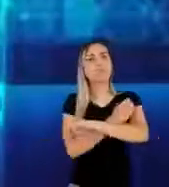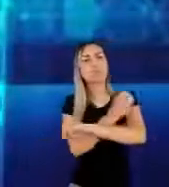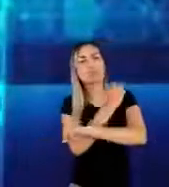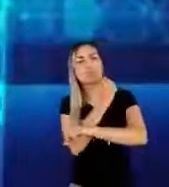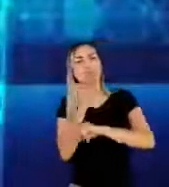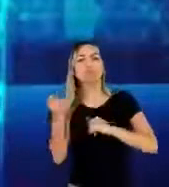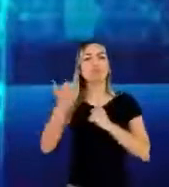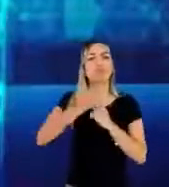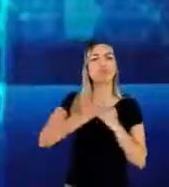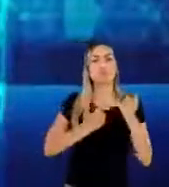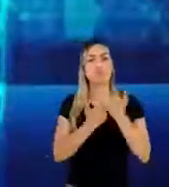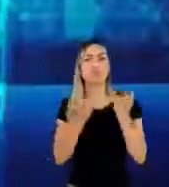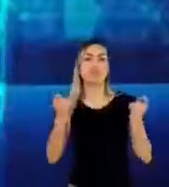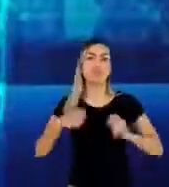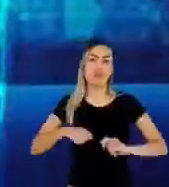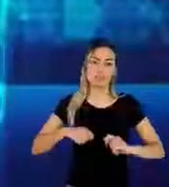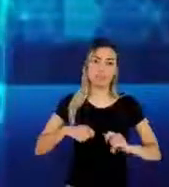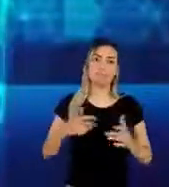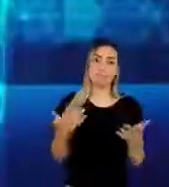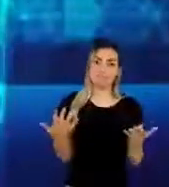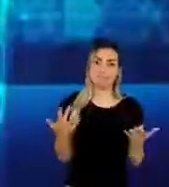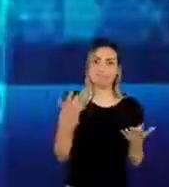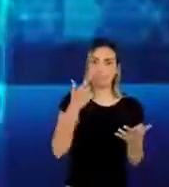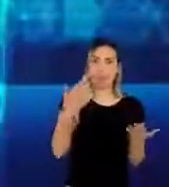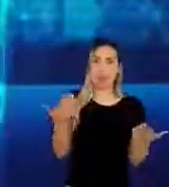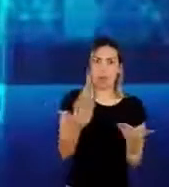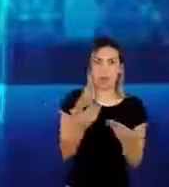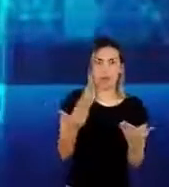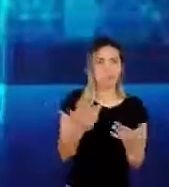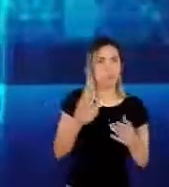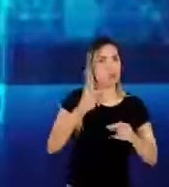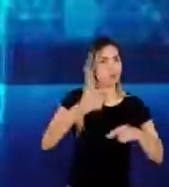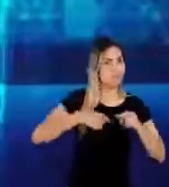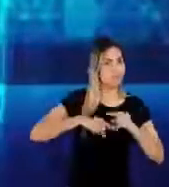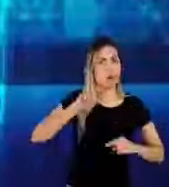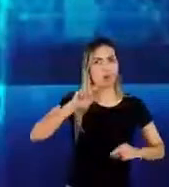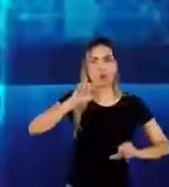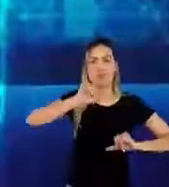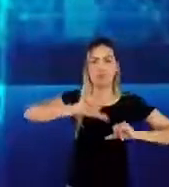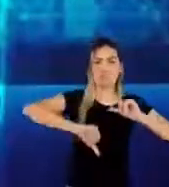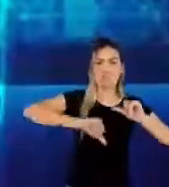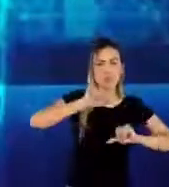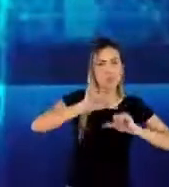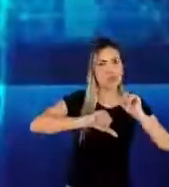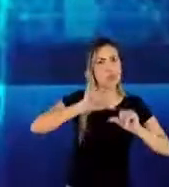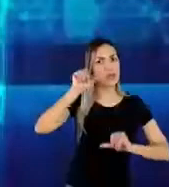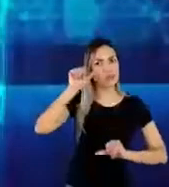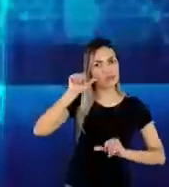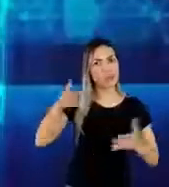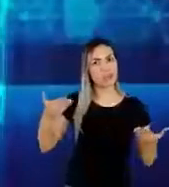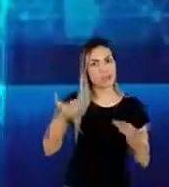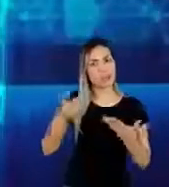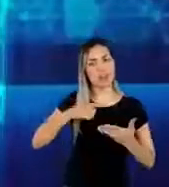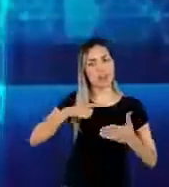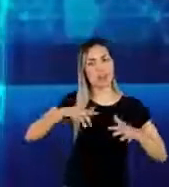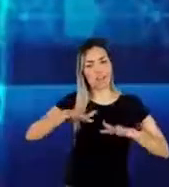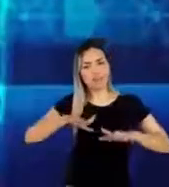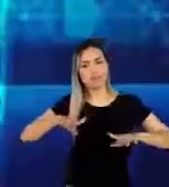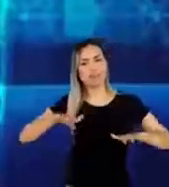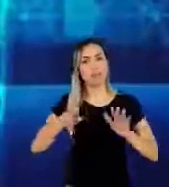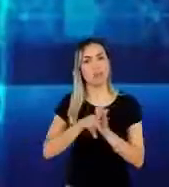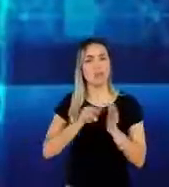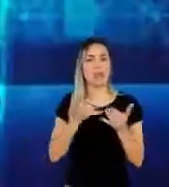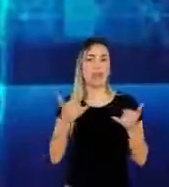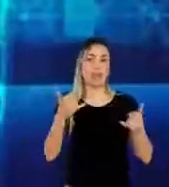o seu veículo. Então veja a verdadeira transformação que está acontecendo no setor elétrico brasileiro. Eu não posso